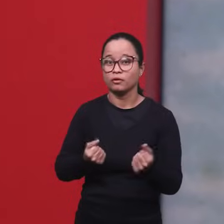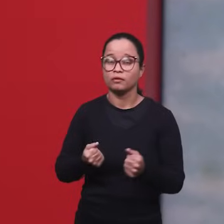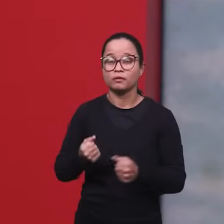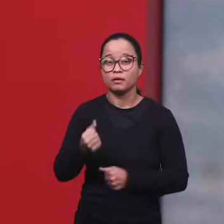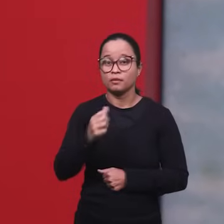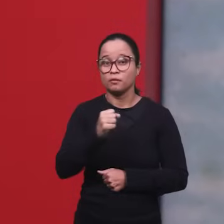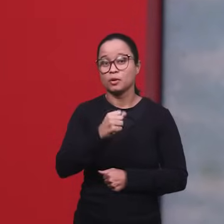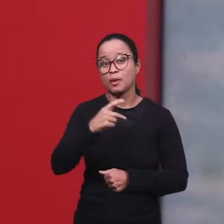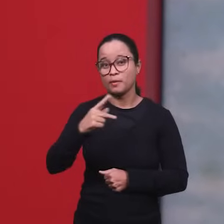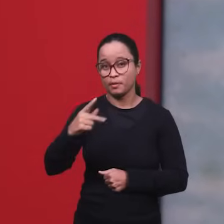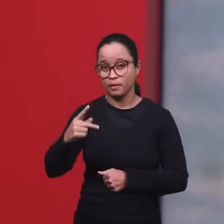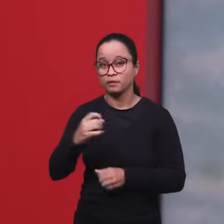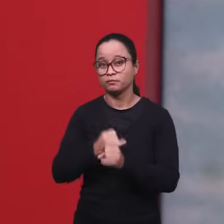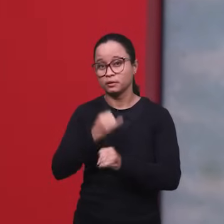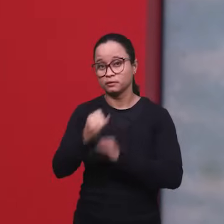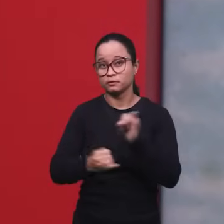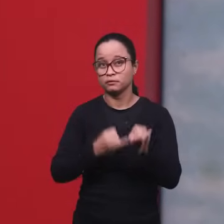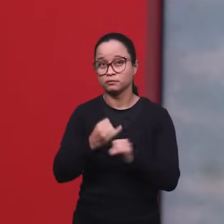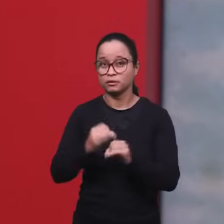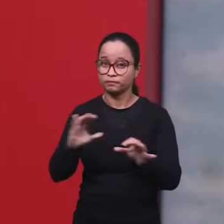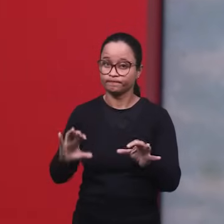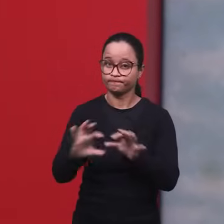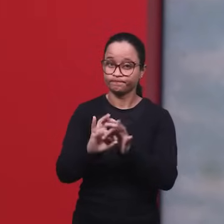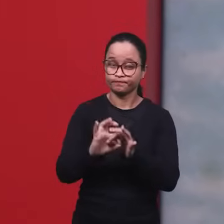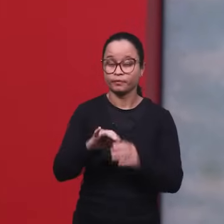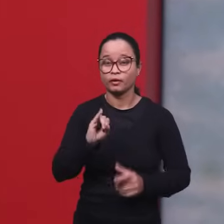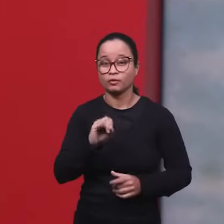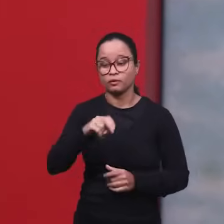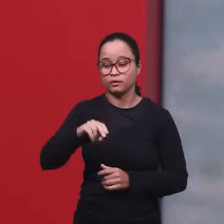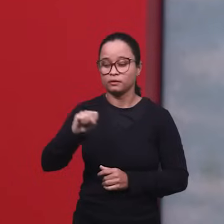pelo aplicativo, e faz a filiação. E